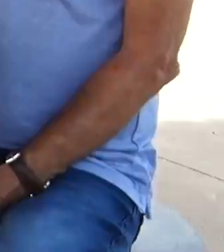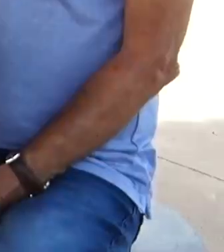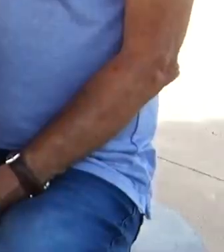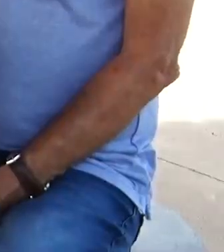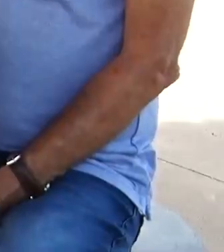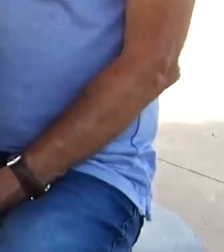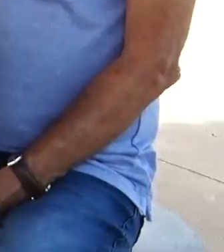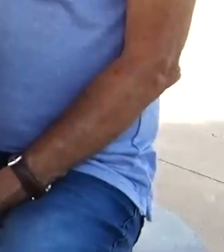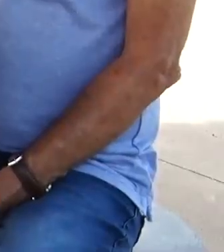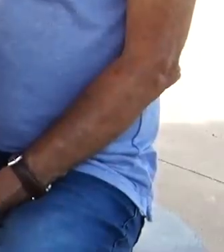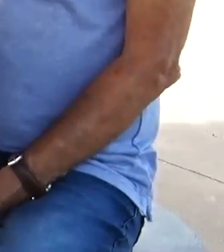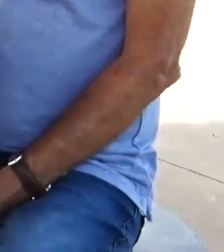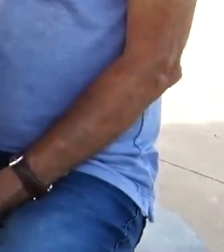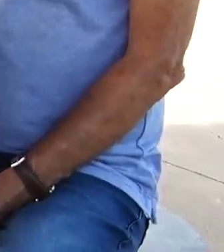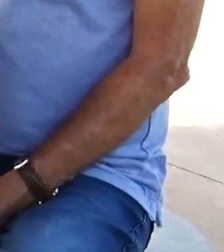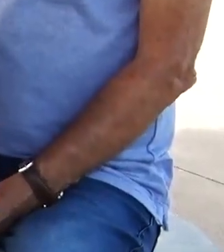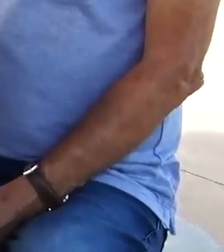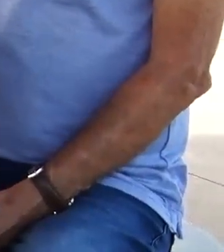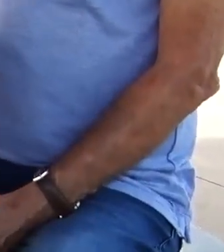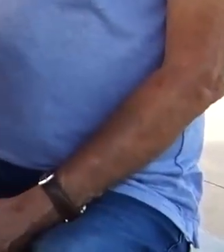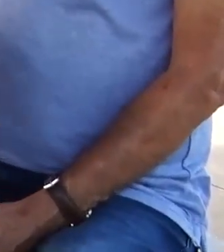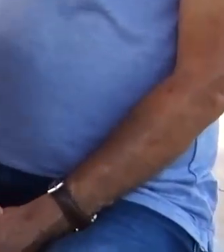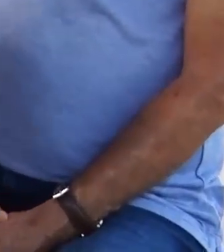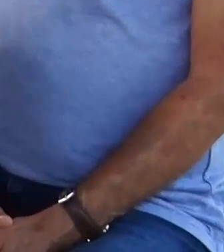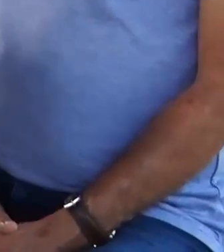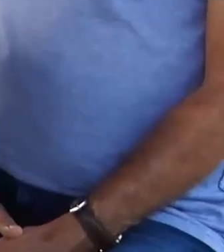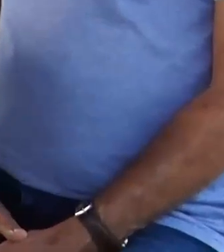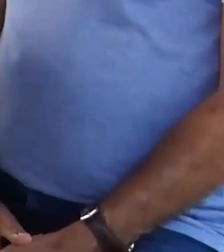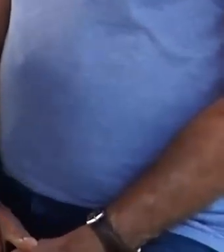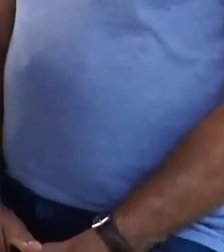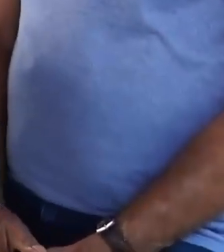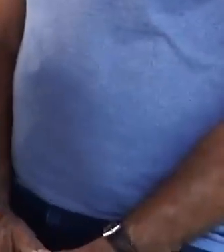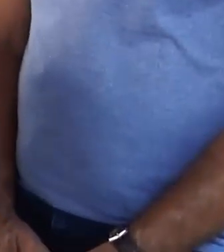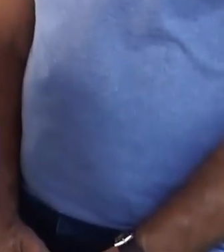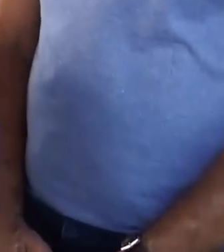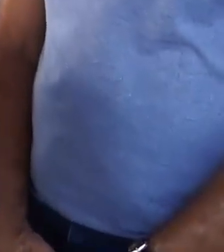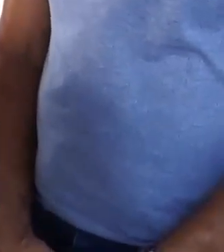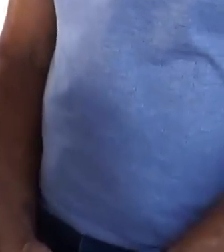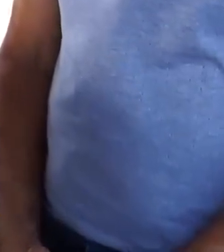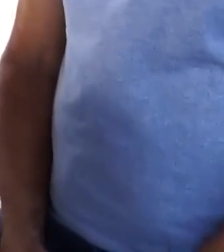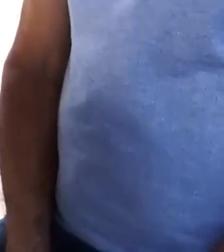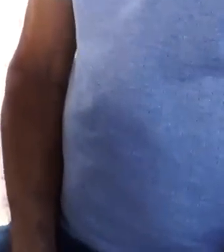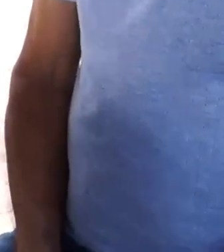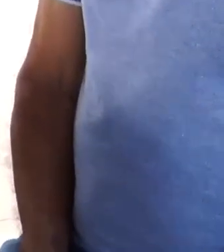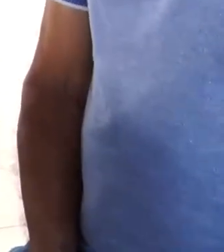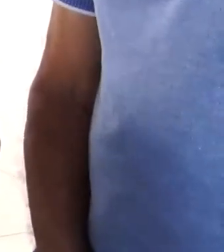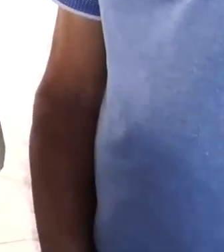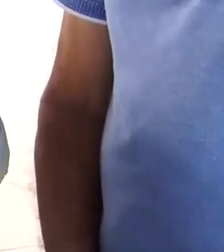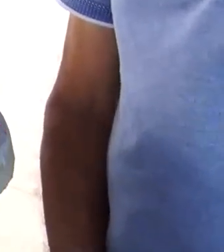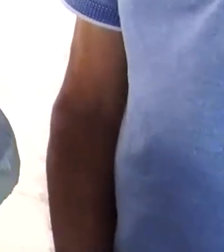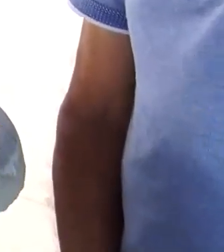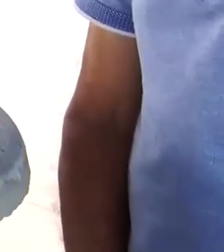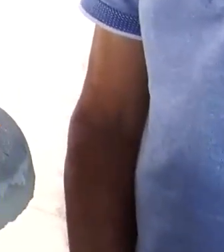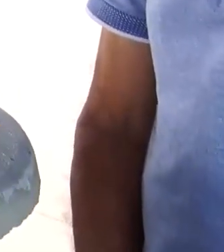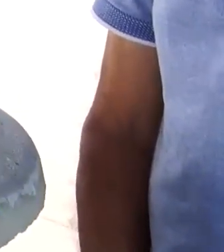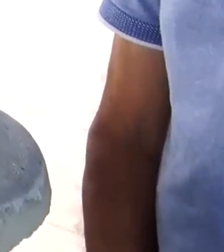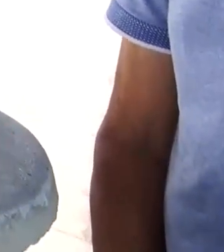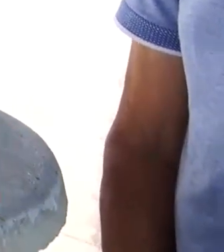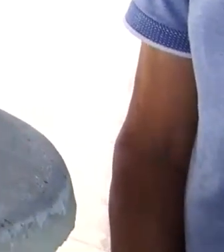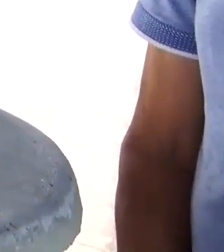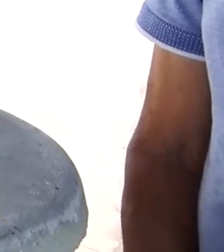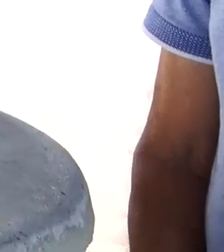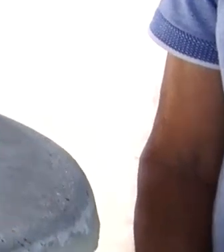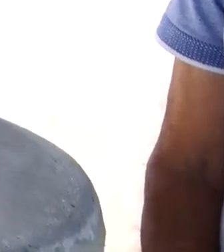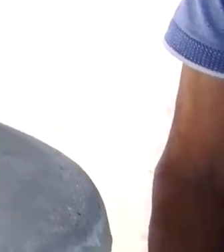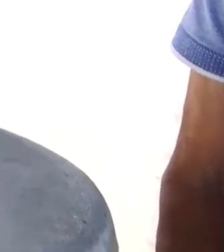A Academia Sergipana de Contadores de História começou em 2017 com apenas 16 membros. Hoje reúne